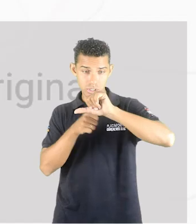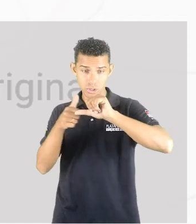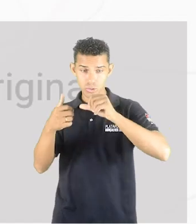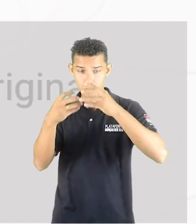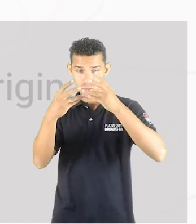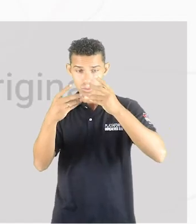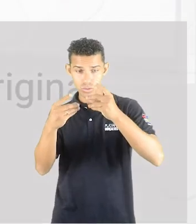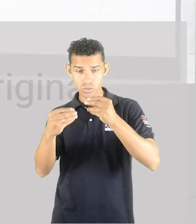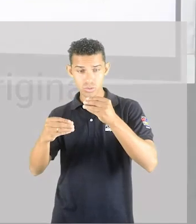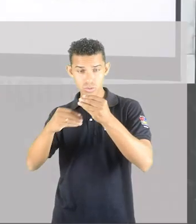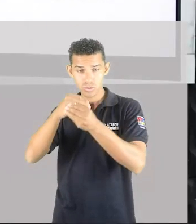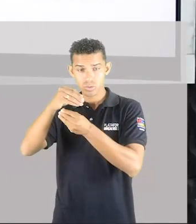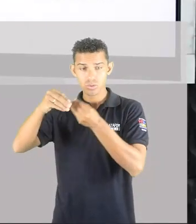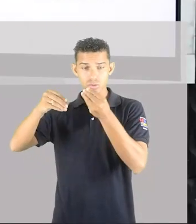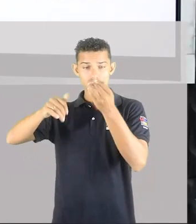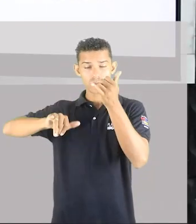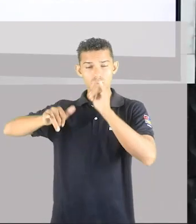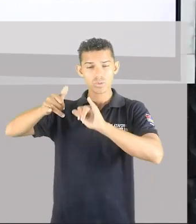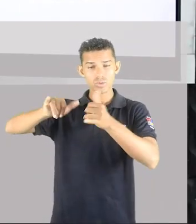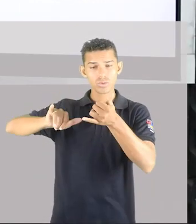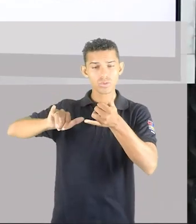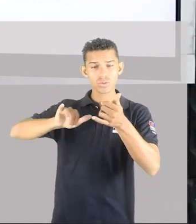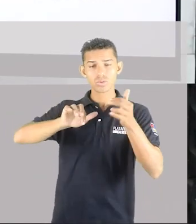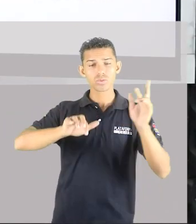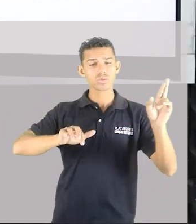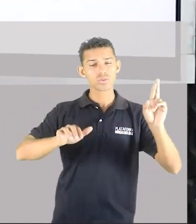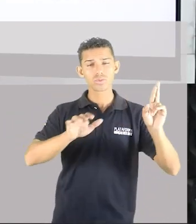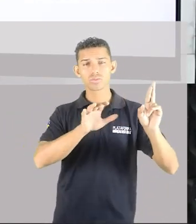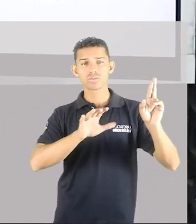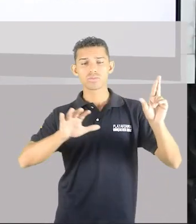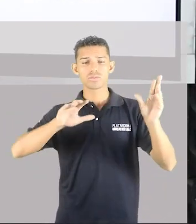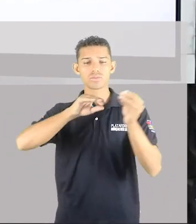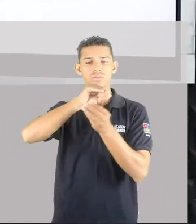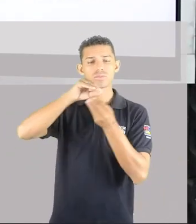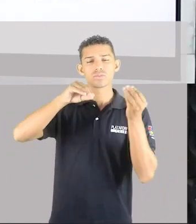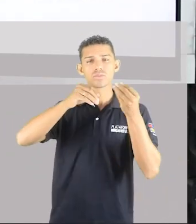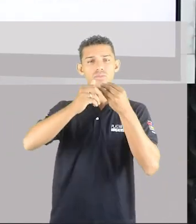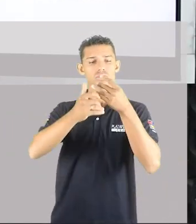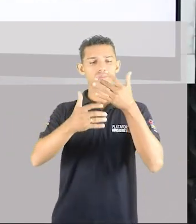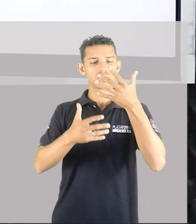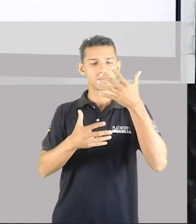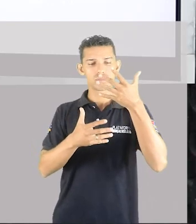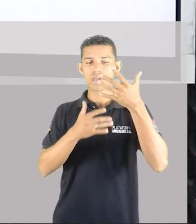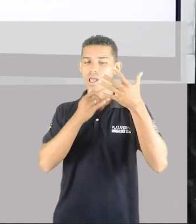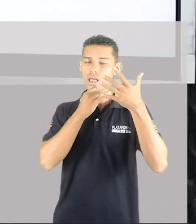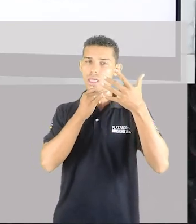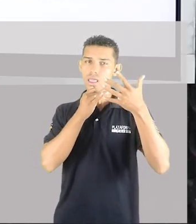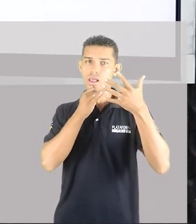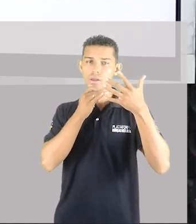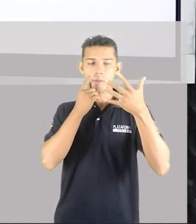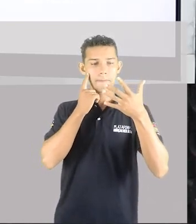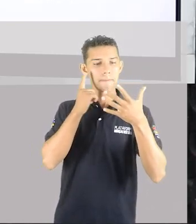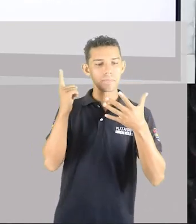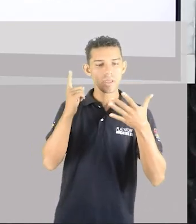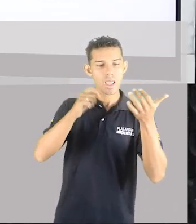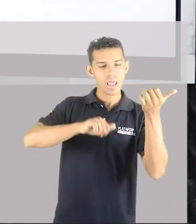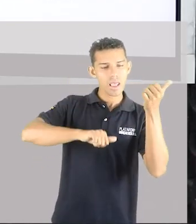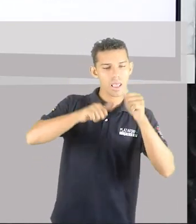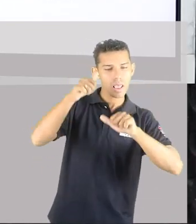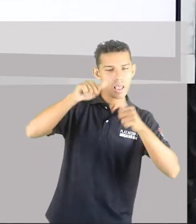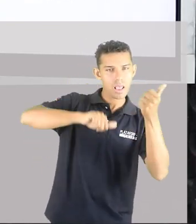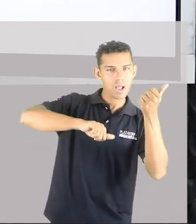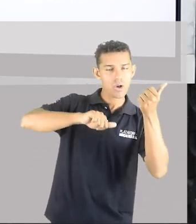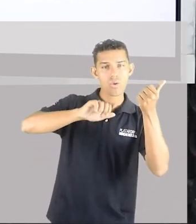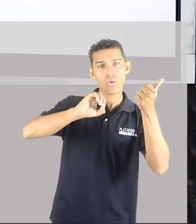ou mais produtos. São reações químicas que recebem classificação. Então, aqui eu tenho, por exemplo, análise ou